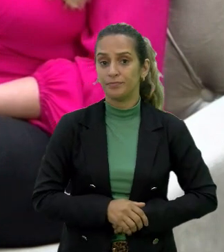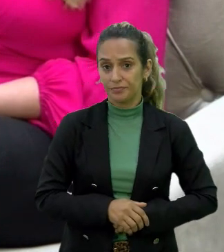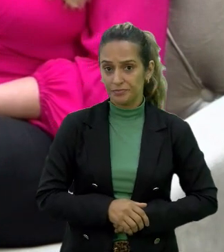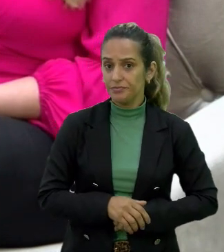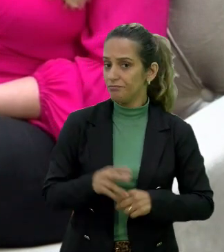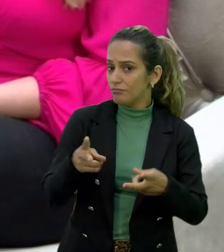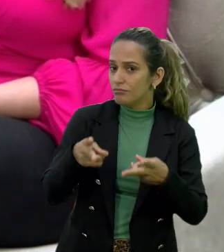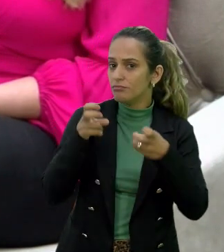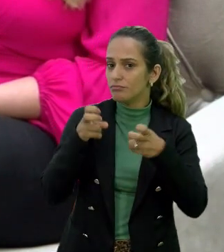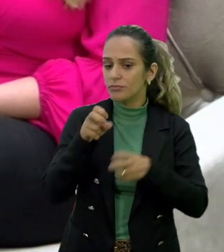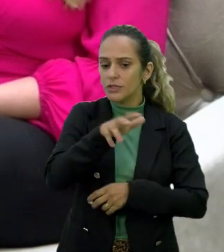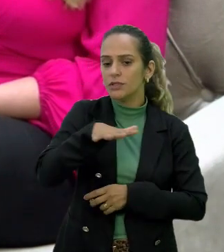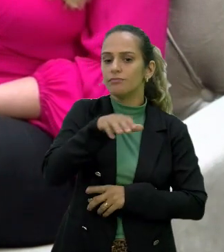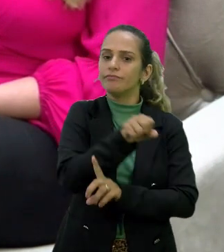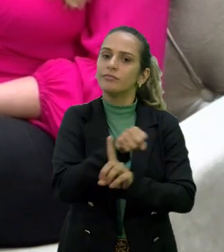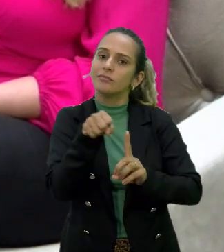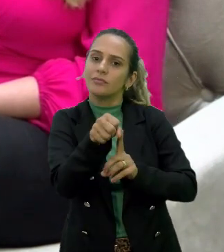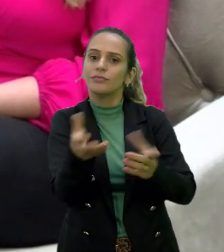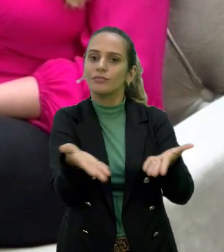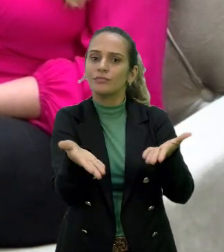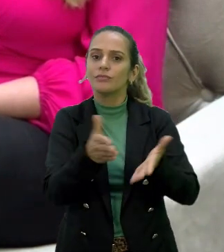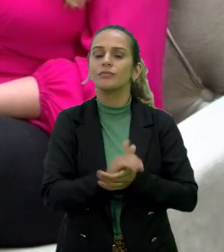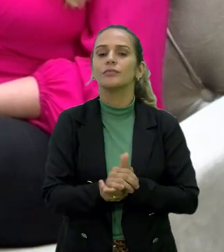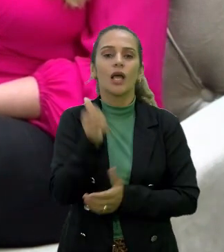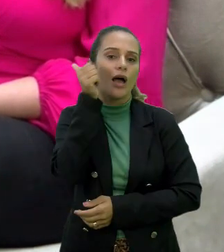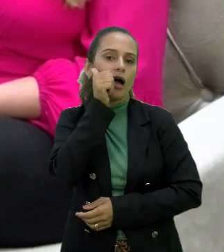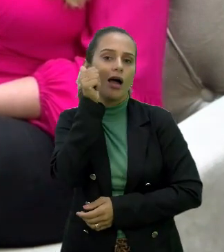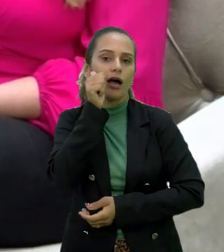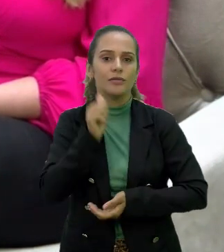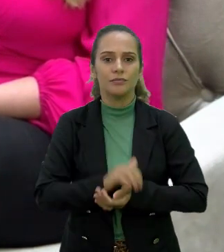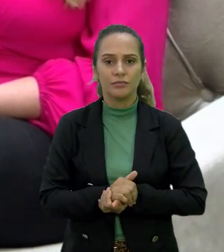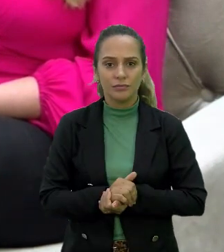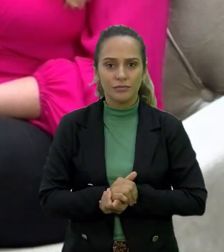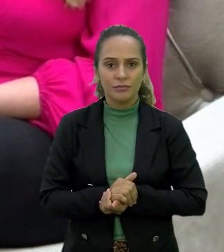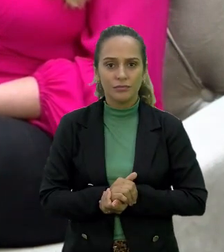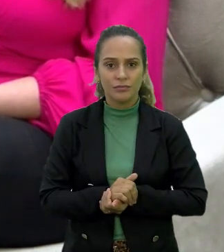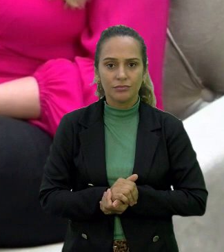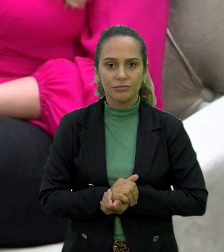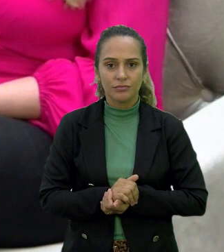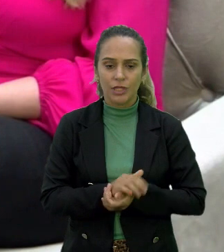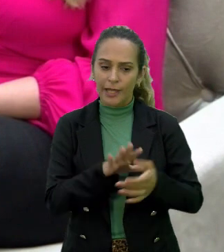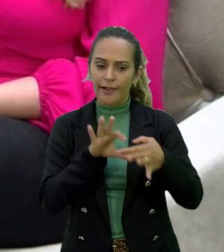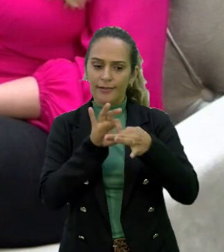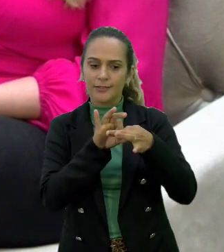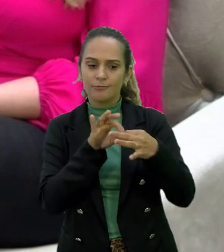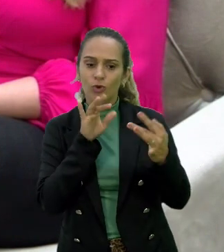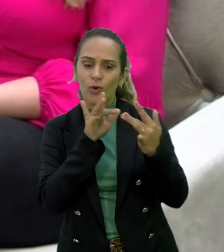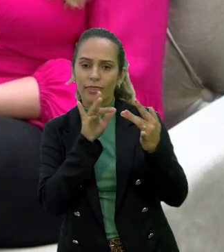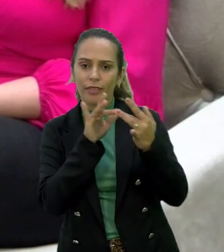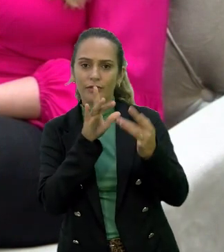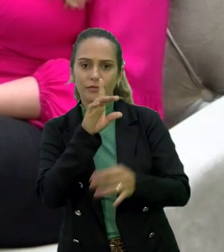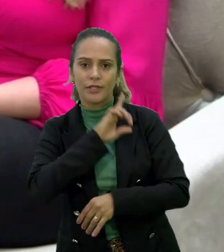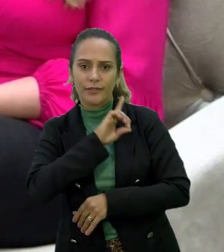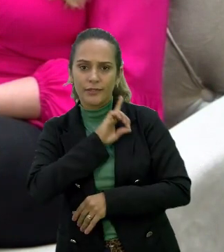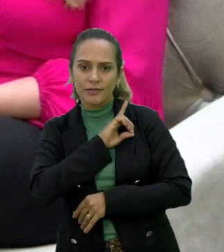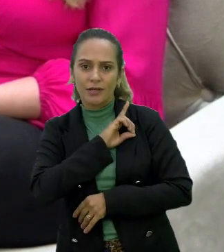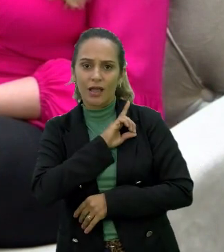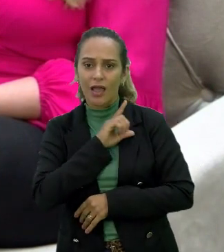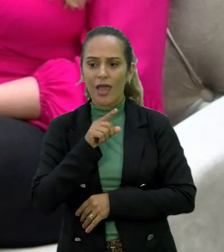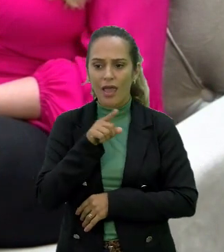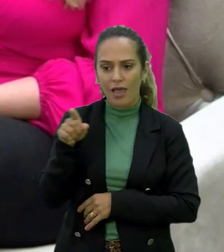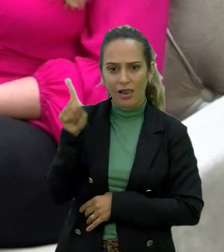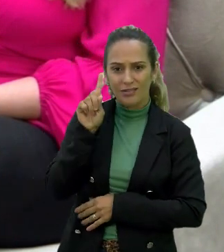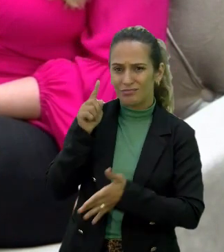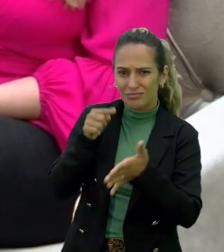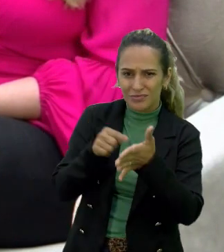essa percepção na sociedade a mulher com relação à delegacia da mulher elas não